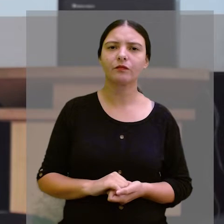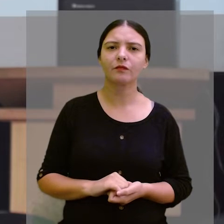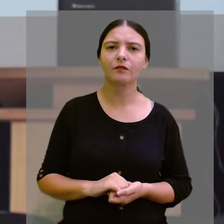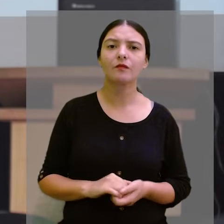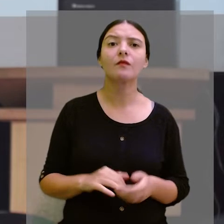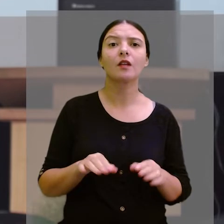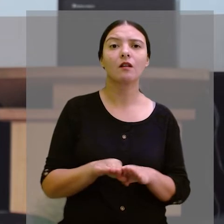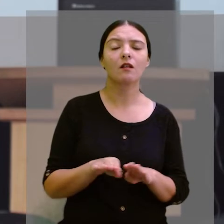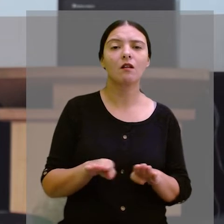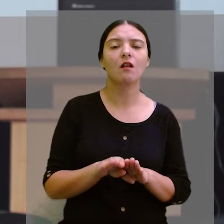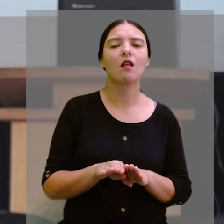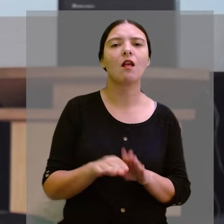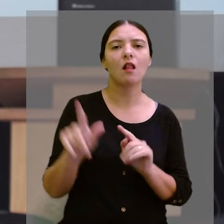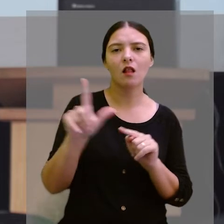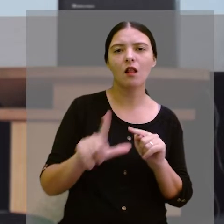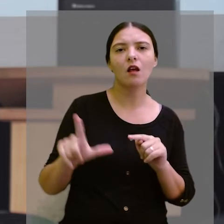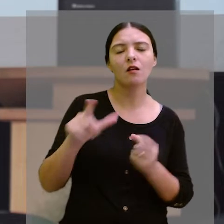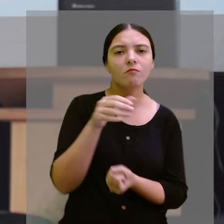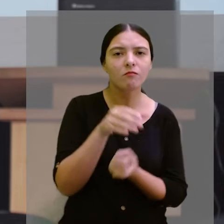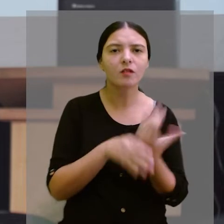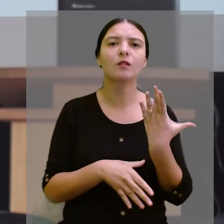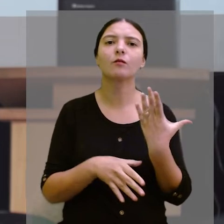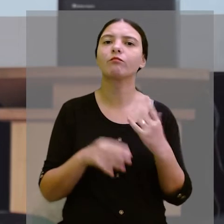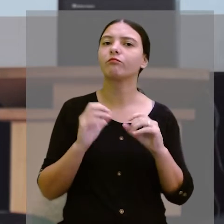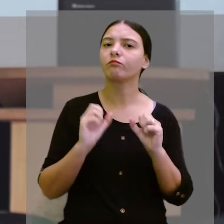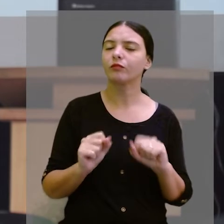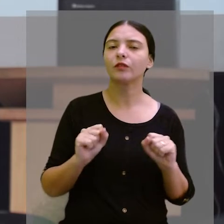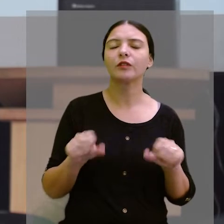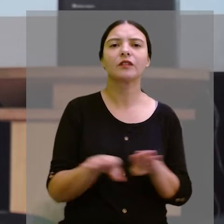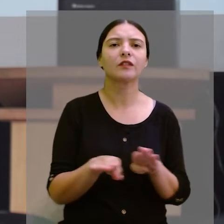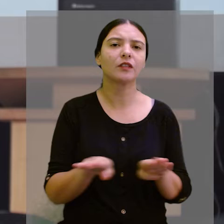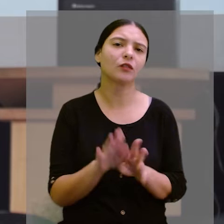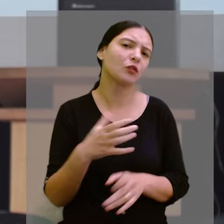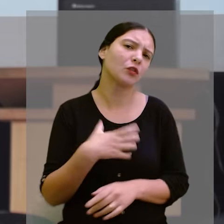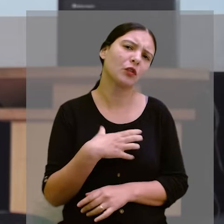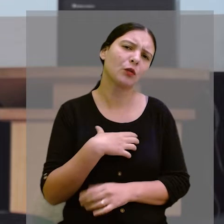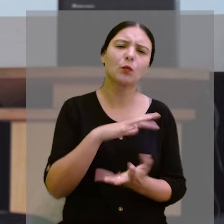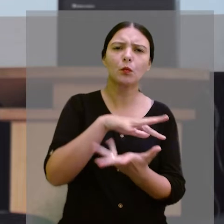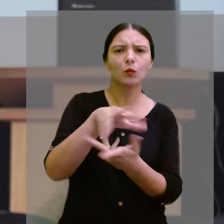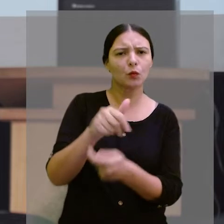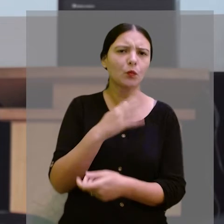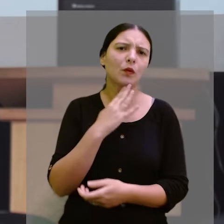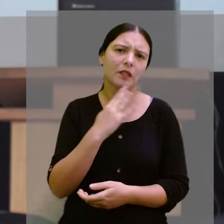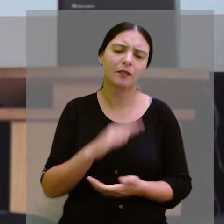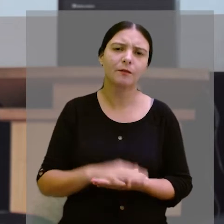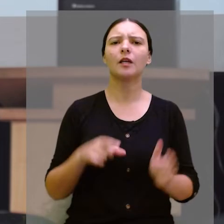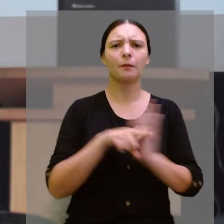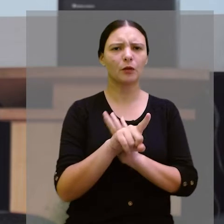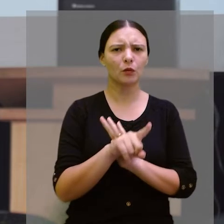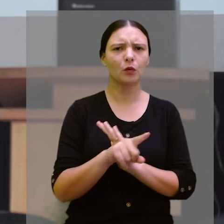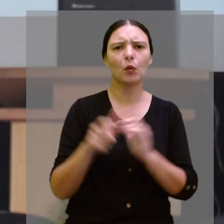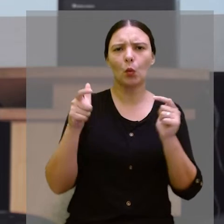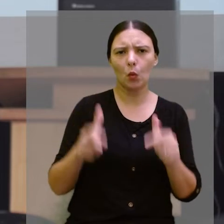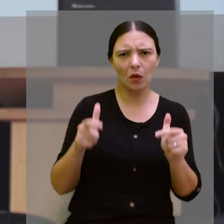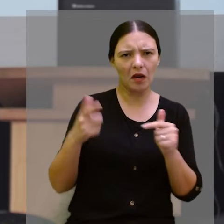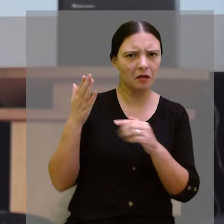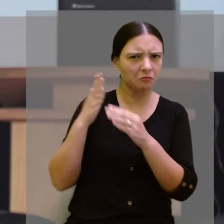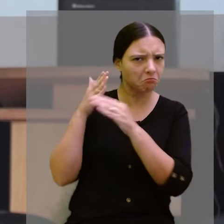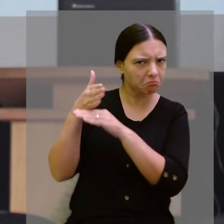construção também de uma imagem literária tem alguma questão de uma forma de conhecer o mundo também. Alguém já tinha ido a essa